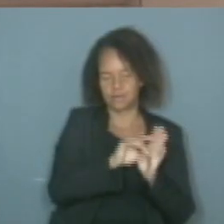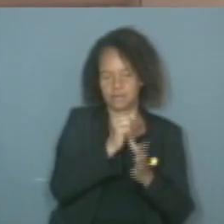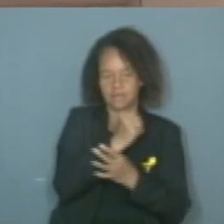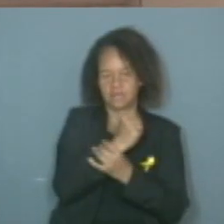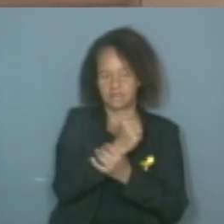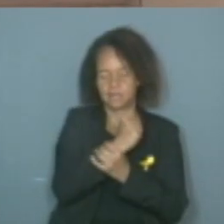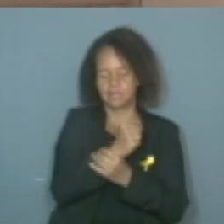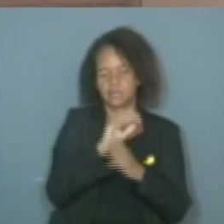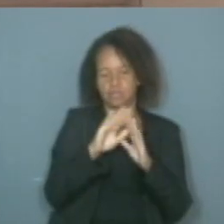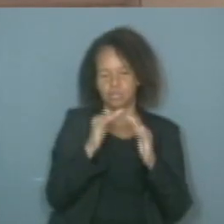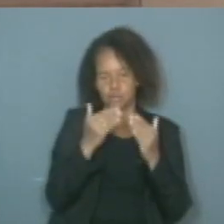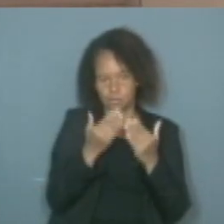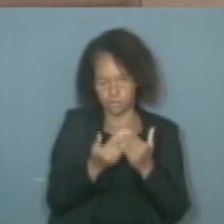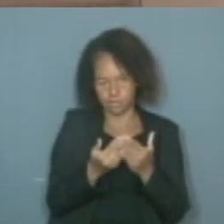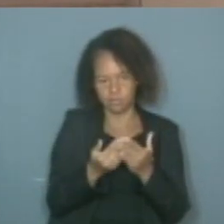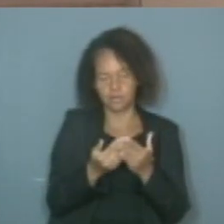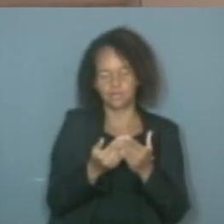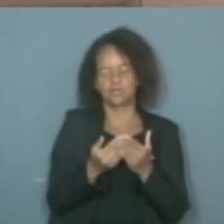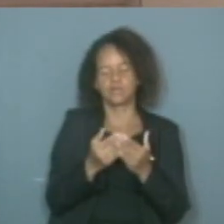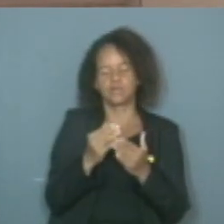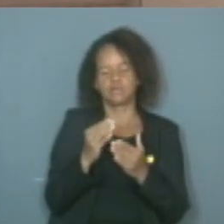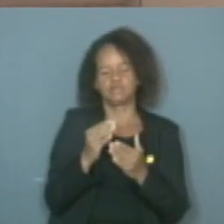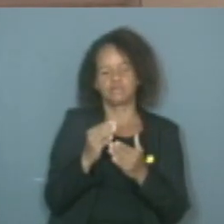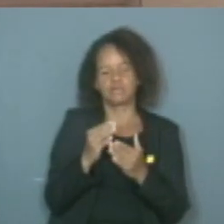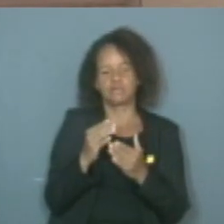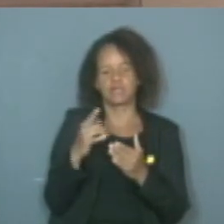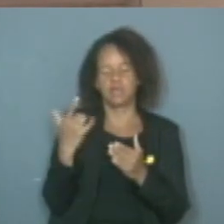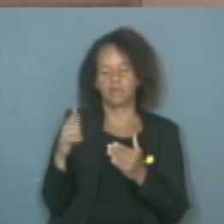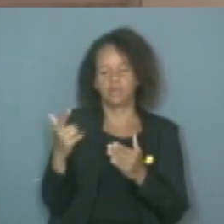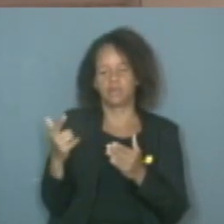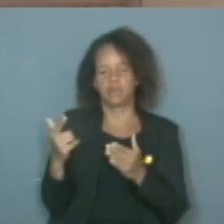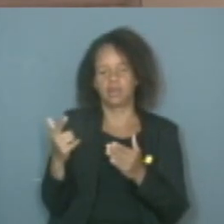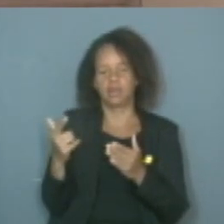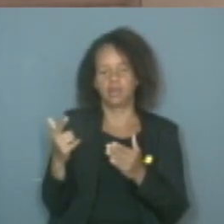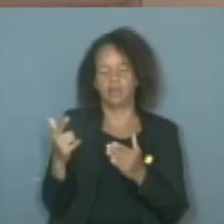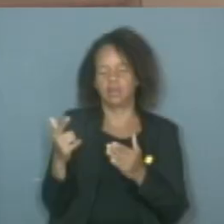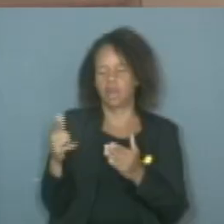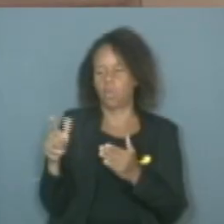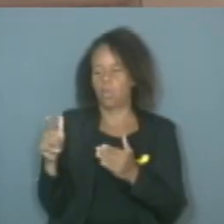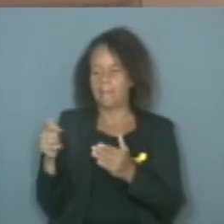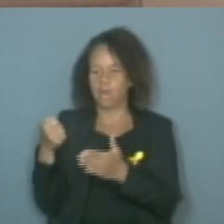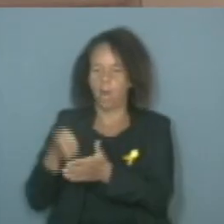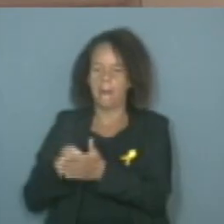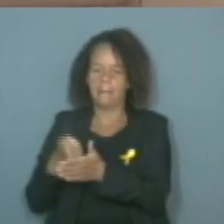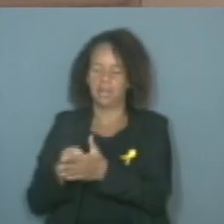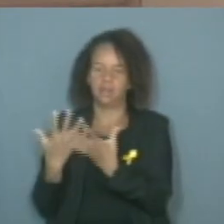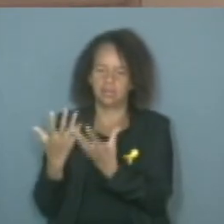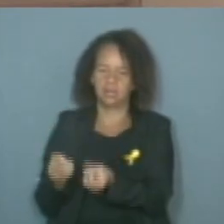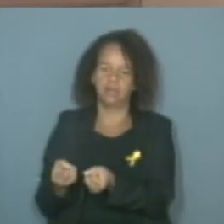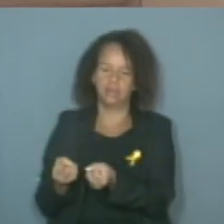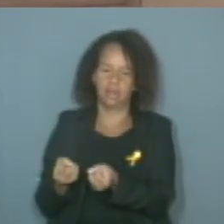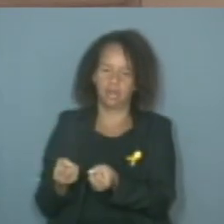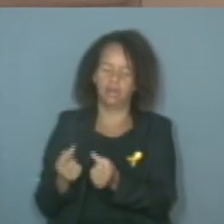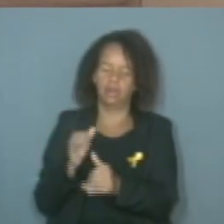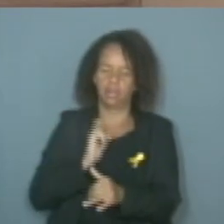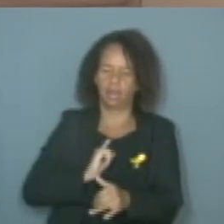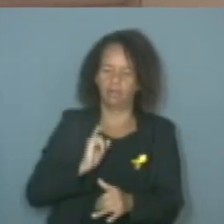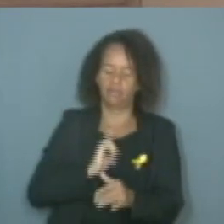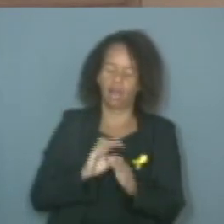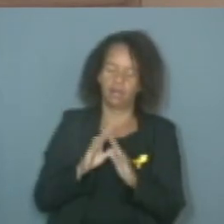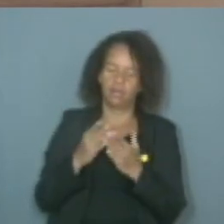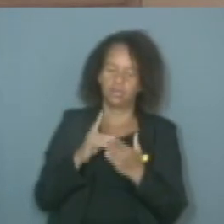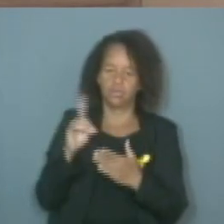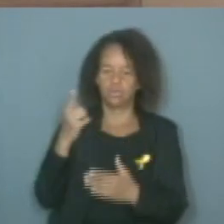segurança para as escolas confessionais, que não serão obrigadas a aceitar o intervalo religioso